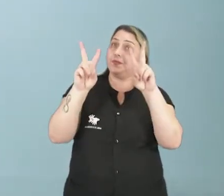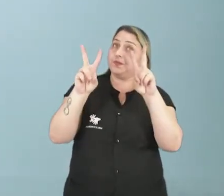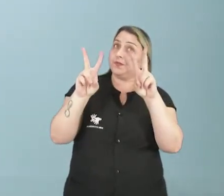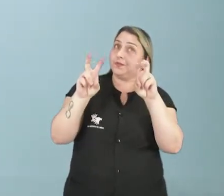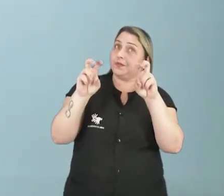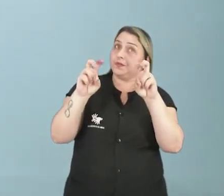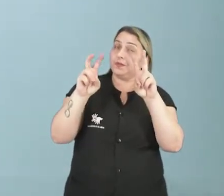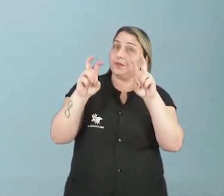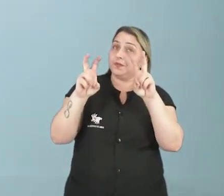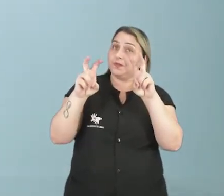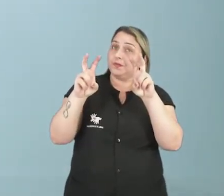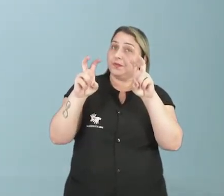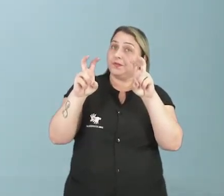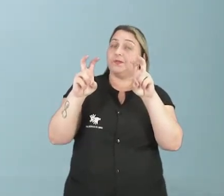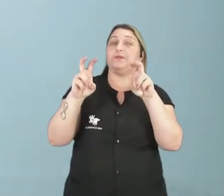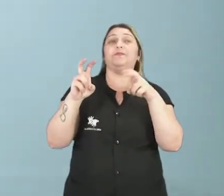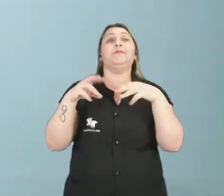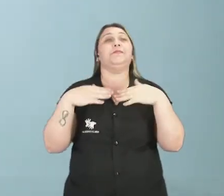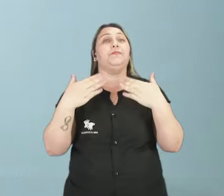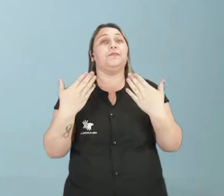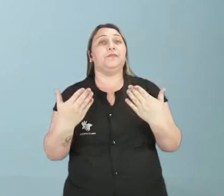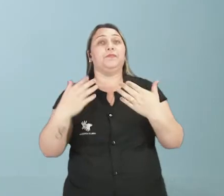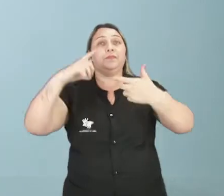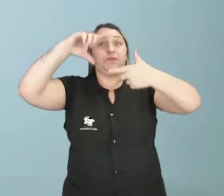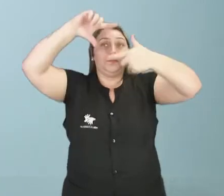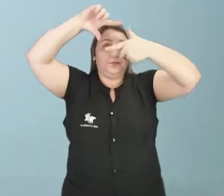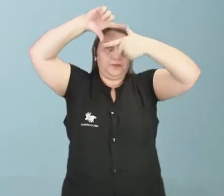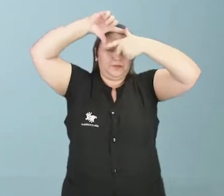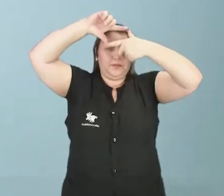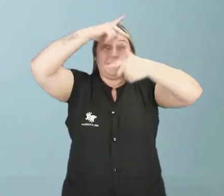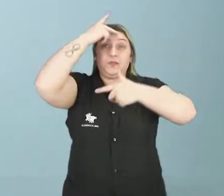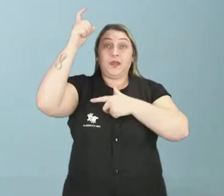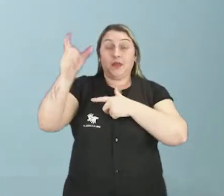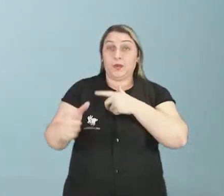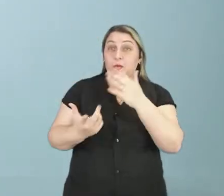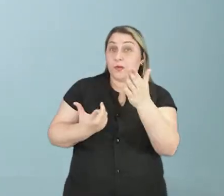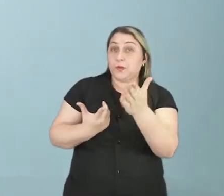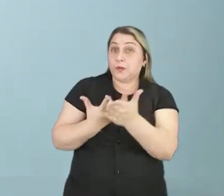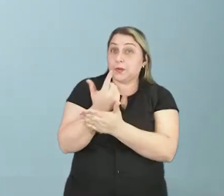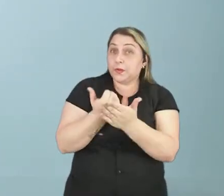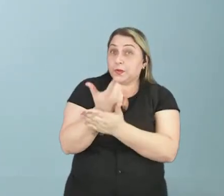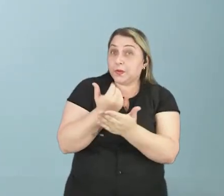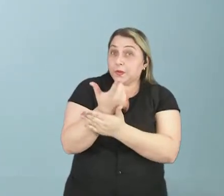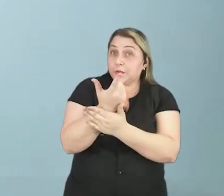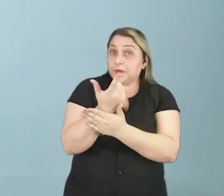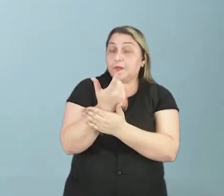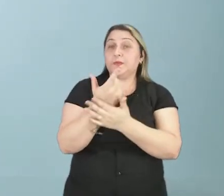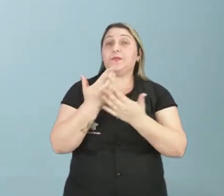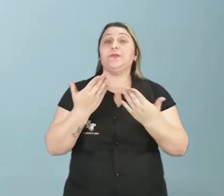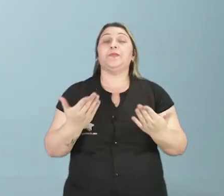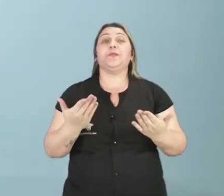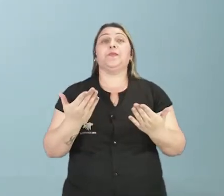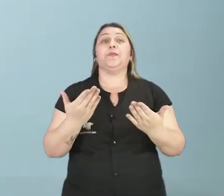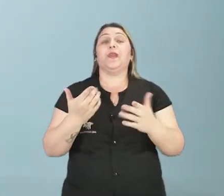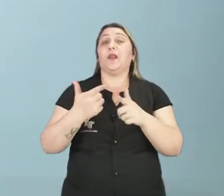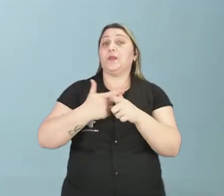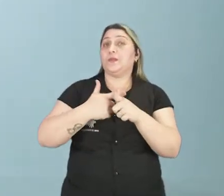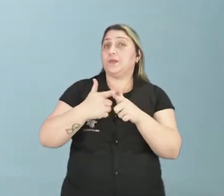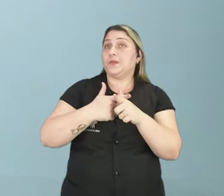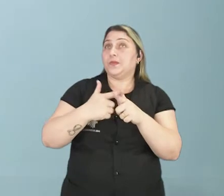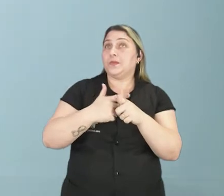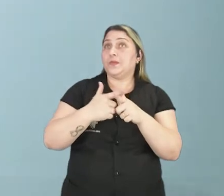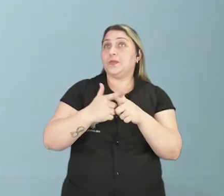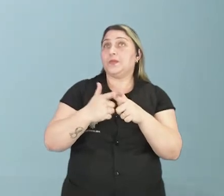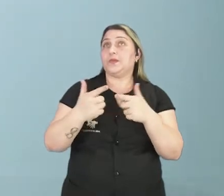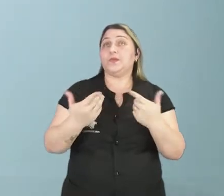vocês a temática que vai falar sobre alienação no consumo. É um problema